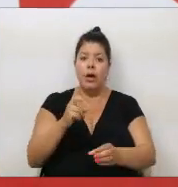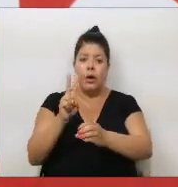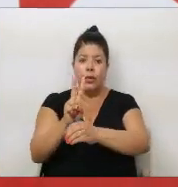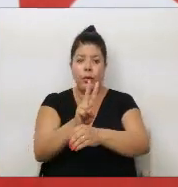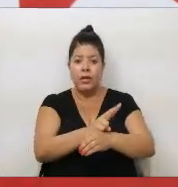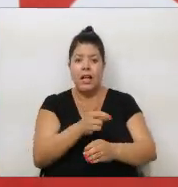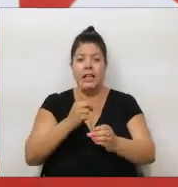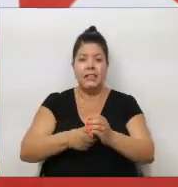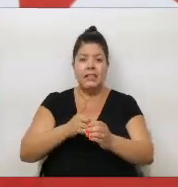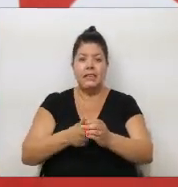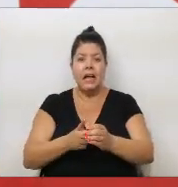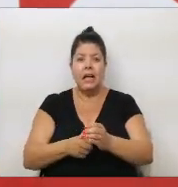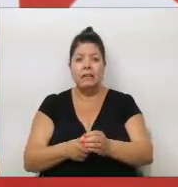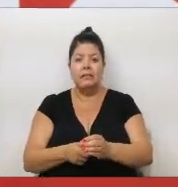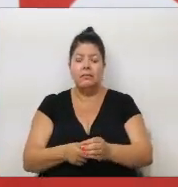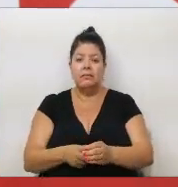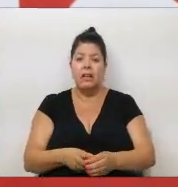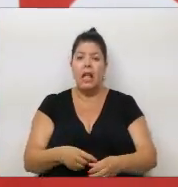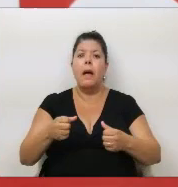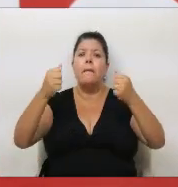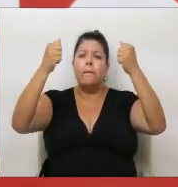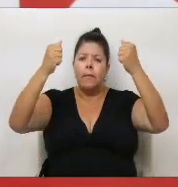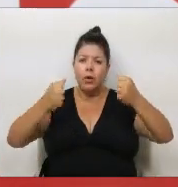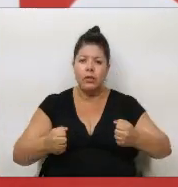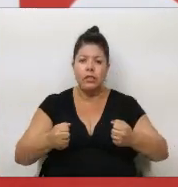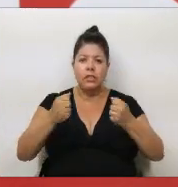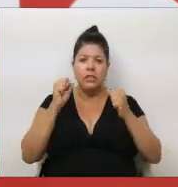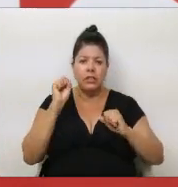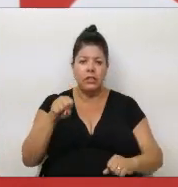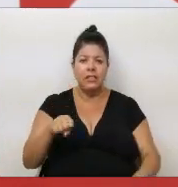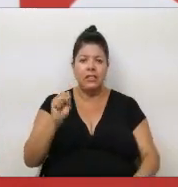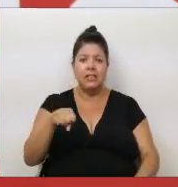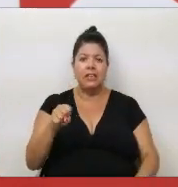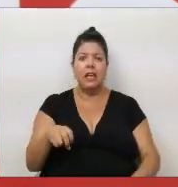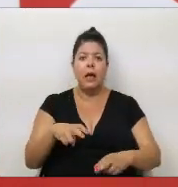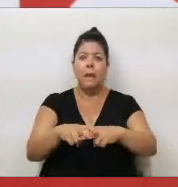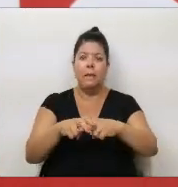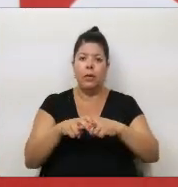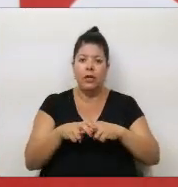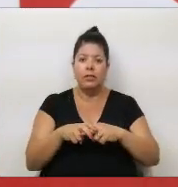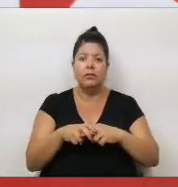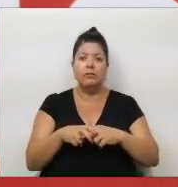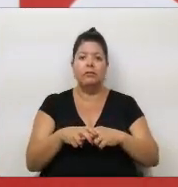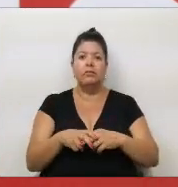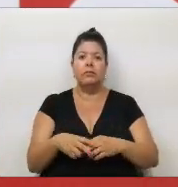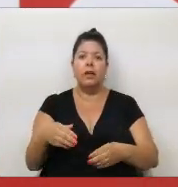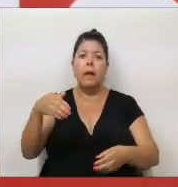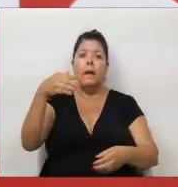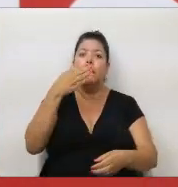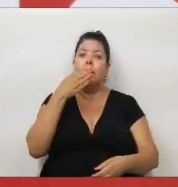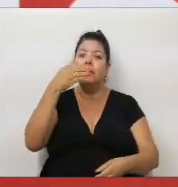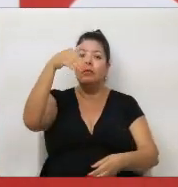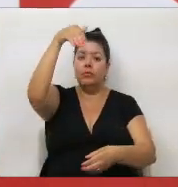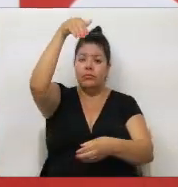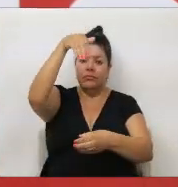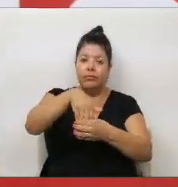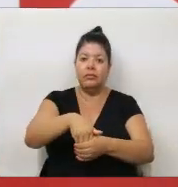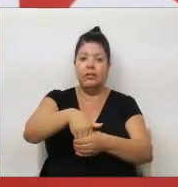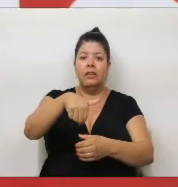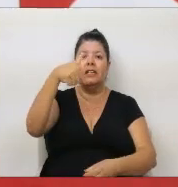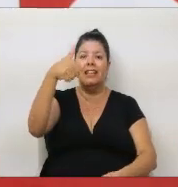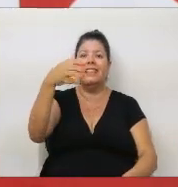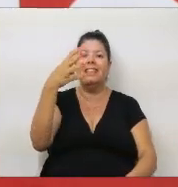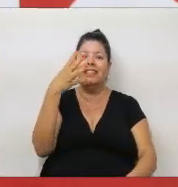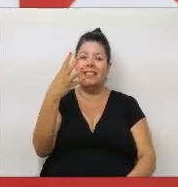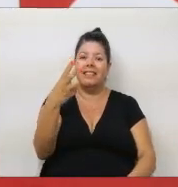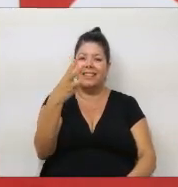Imbituba na cidade educadora é possível. Por isso, nós te convocamos a votar no 13, votar no